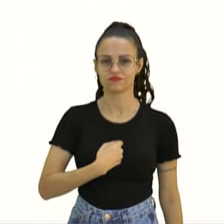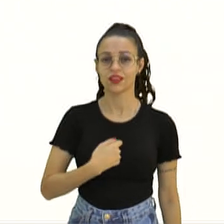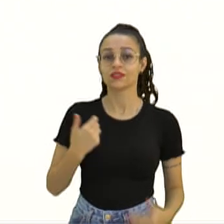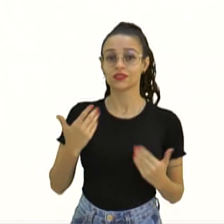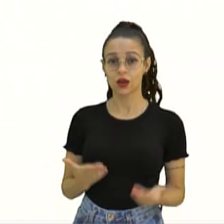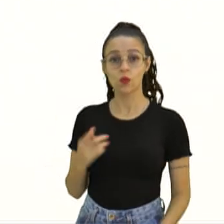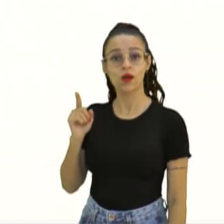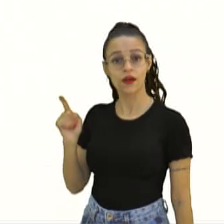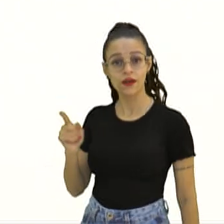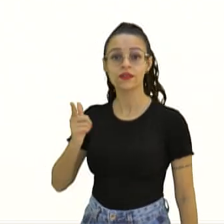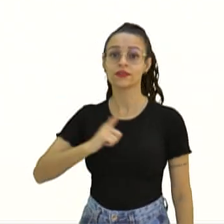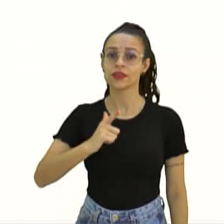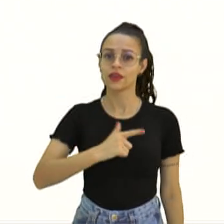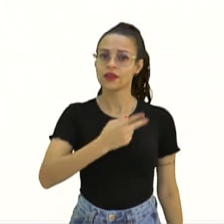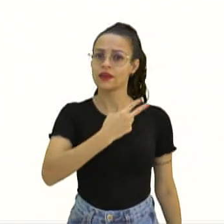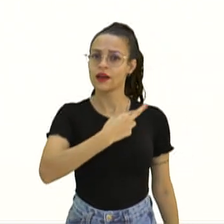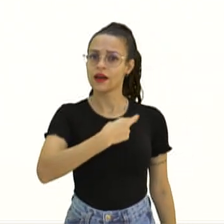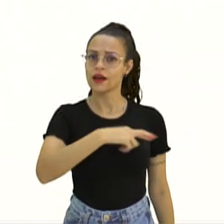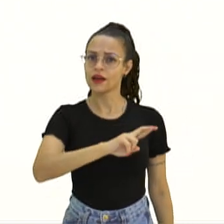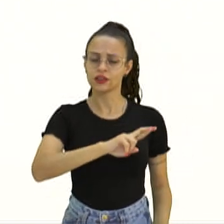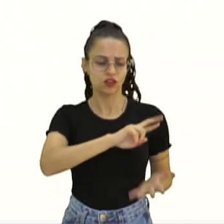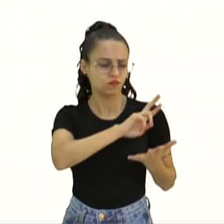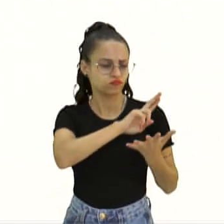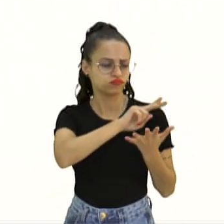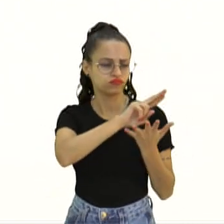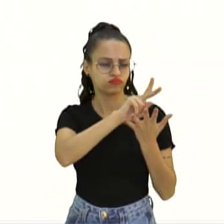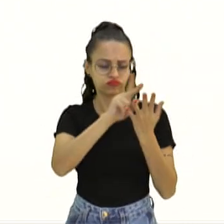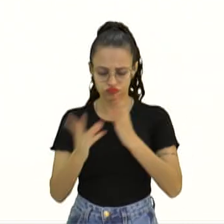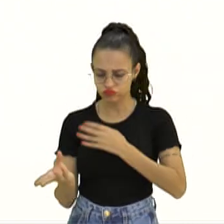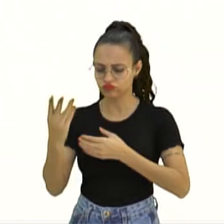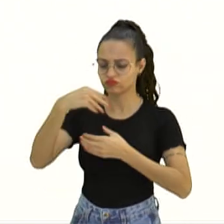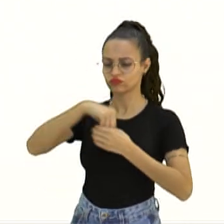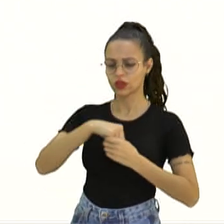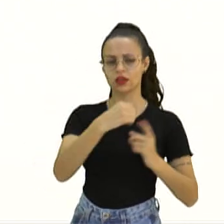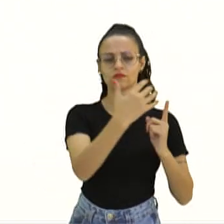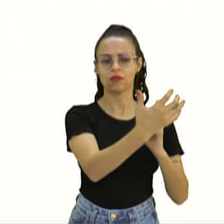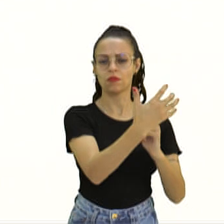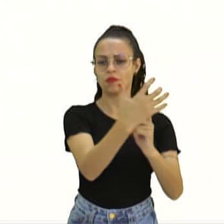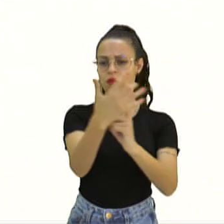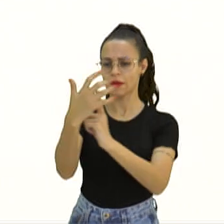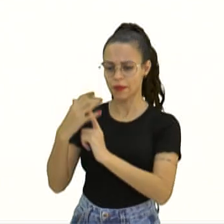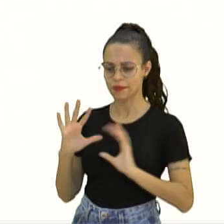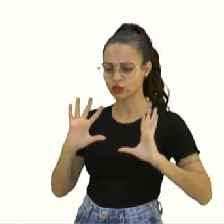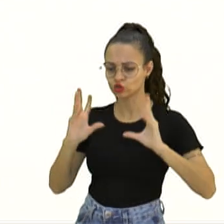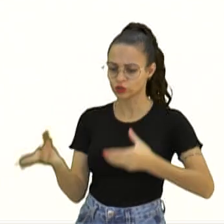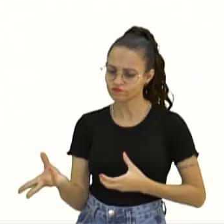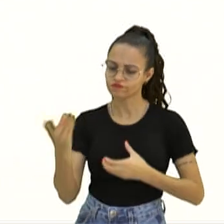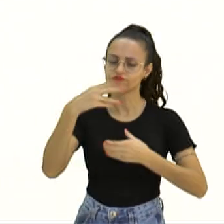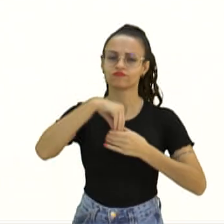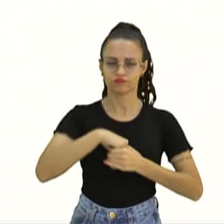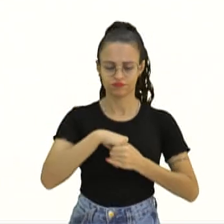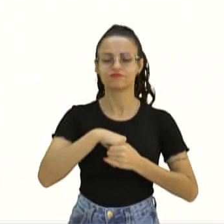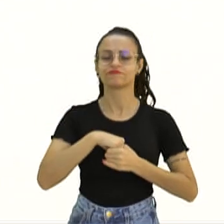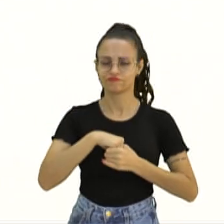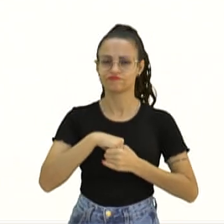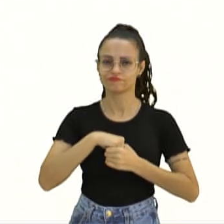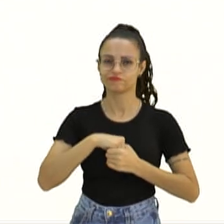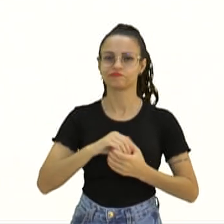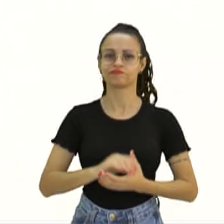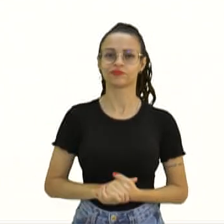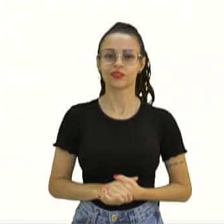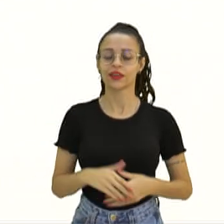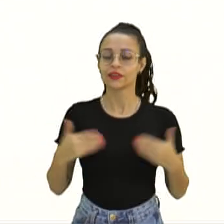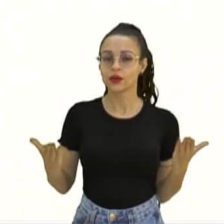tinha uma religiosidade construída com influência das grandes religiões do mundo com algumas das grandes religiões